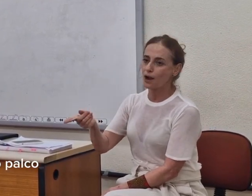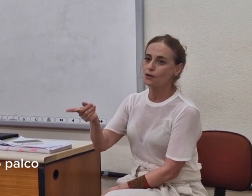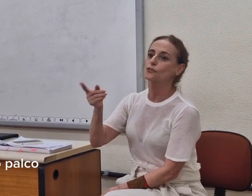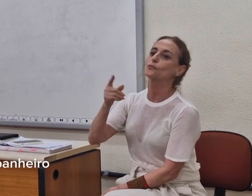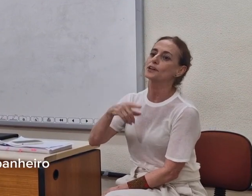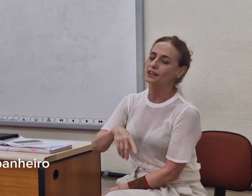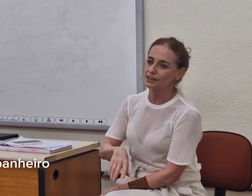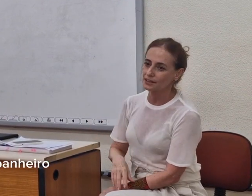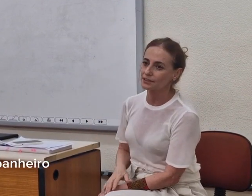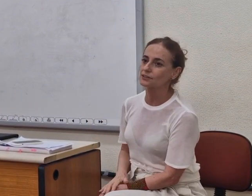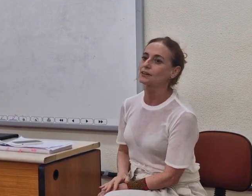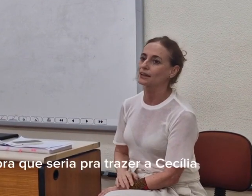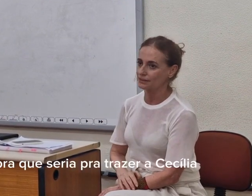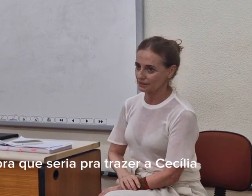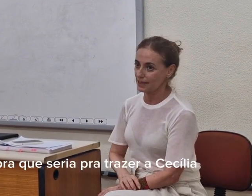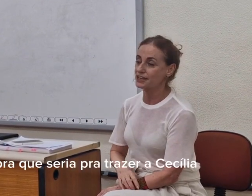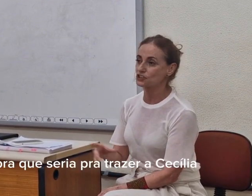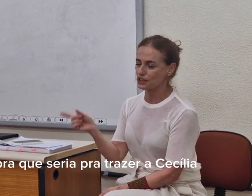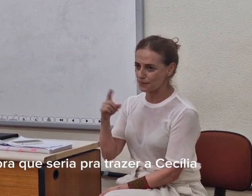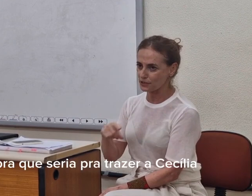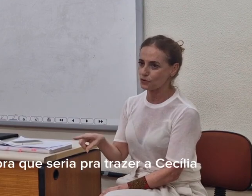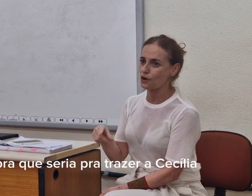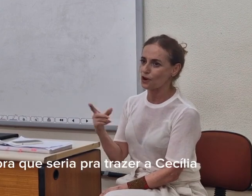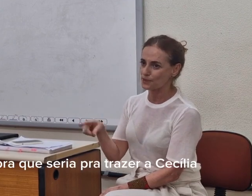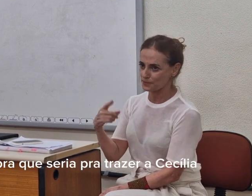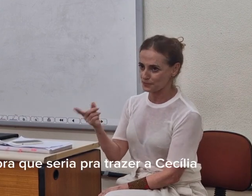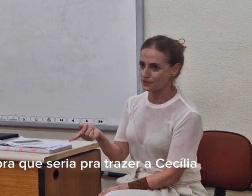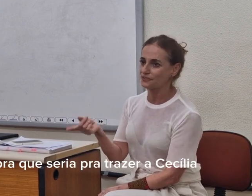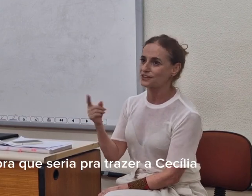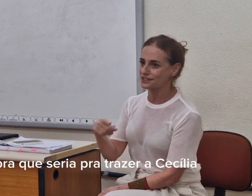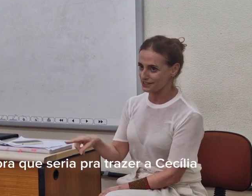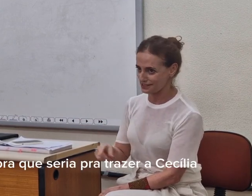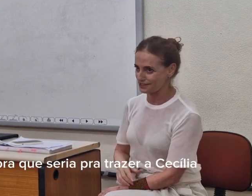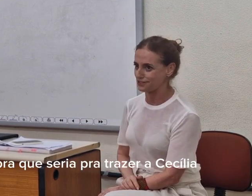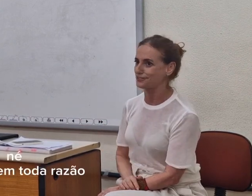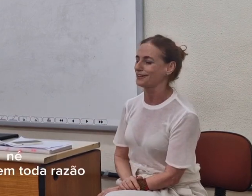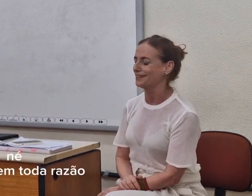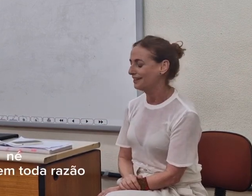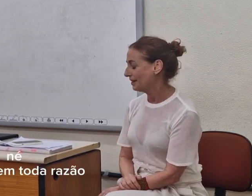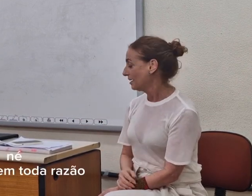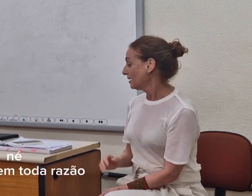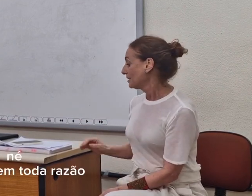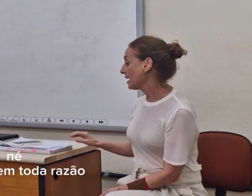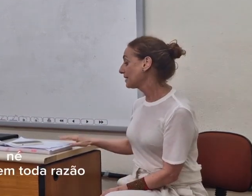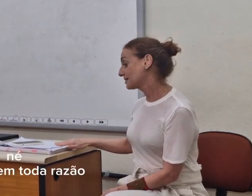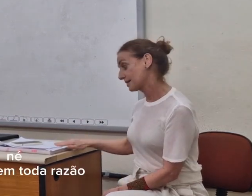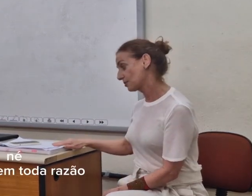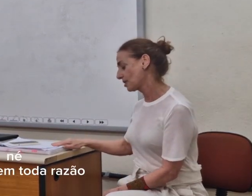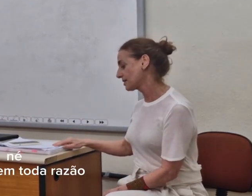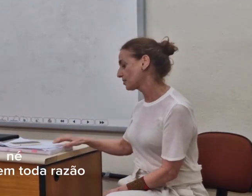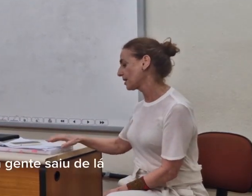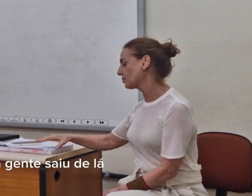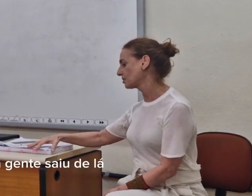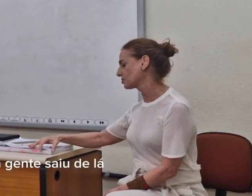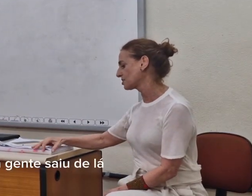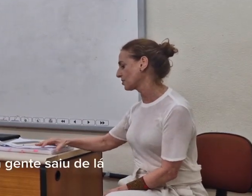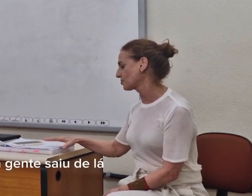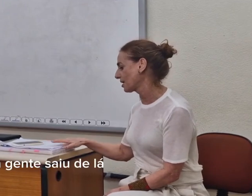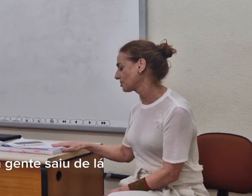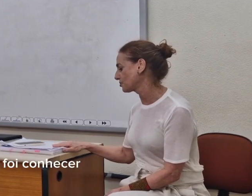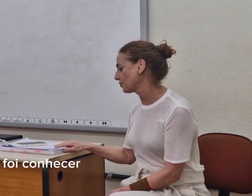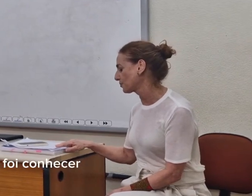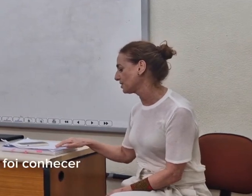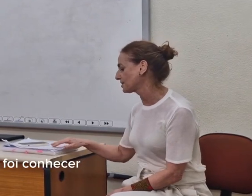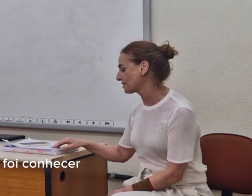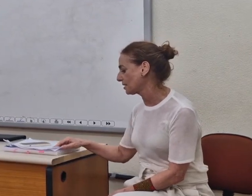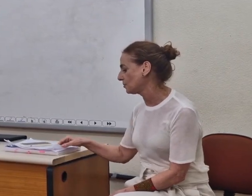o palco, o banheiro. É. E a Regina parou a obra para fazer esse... E aí você tem toda razão. Aí quando a gente saiu